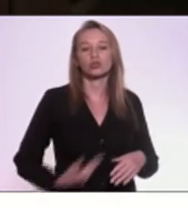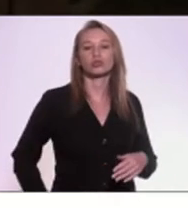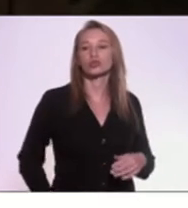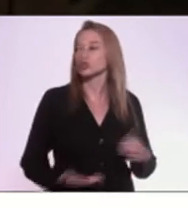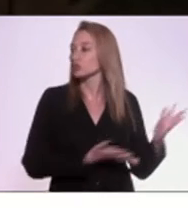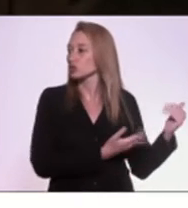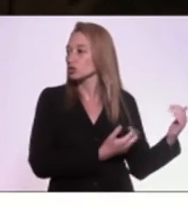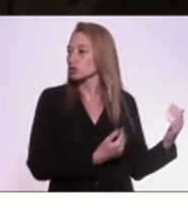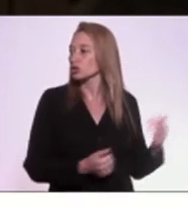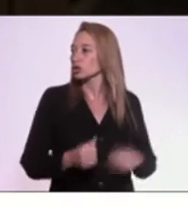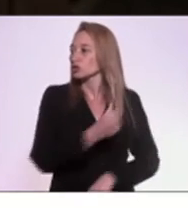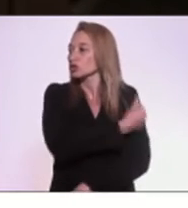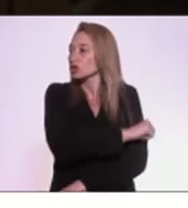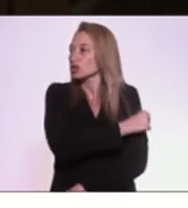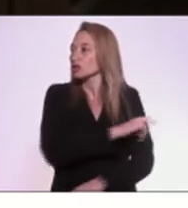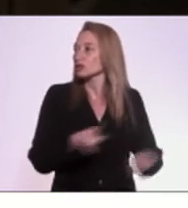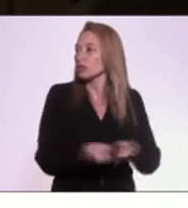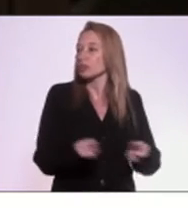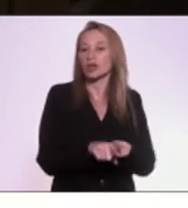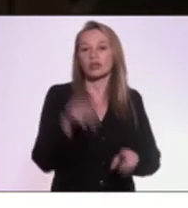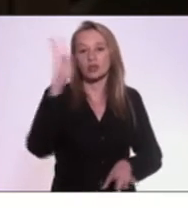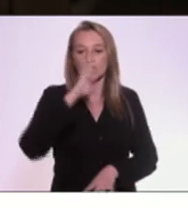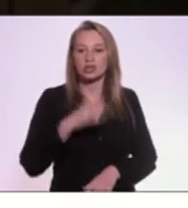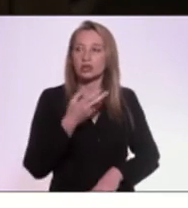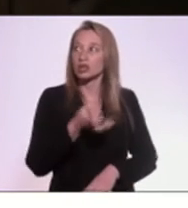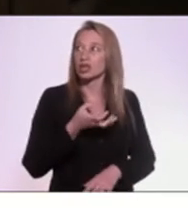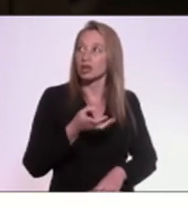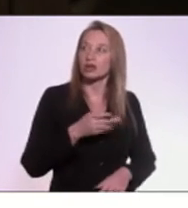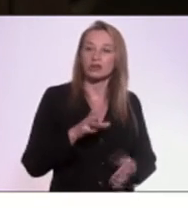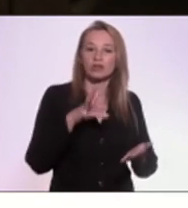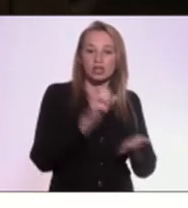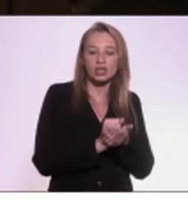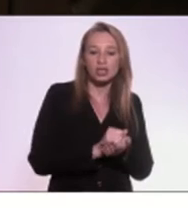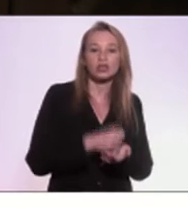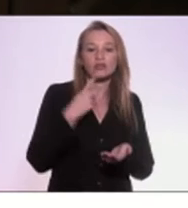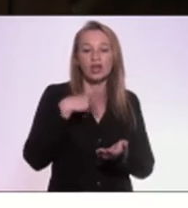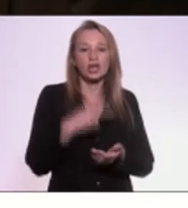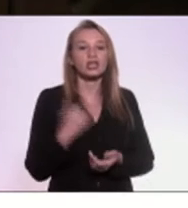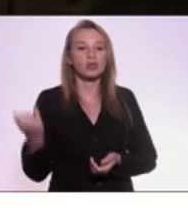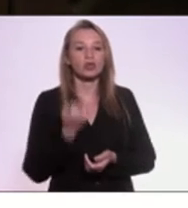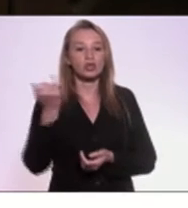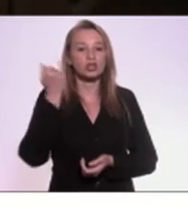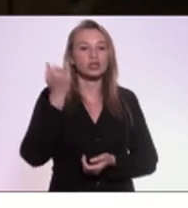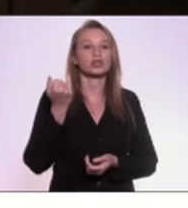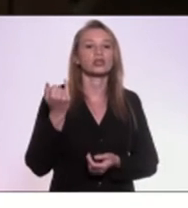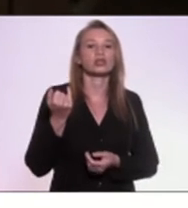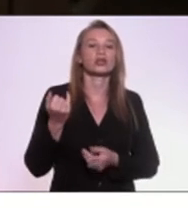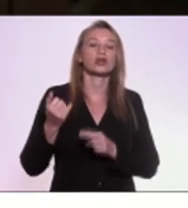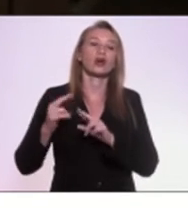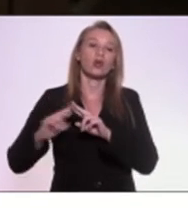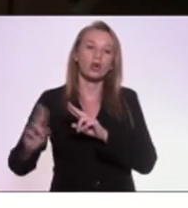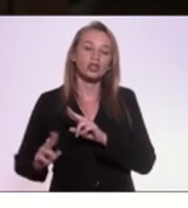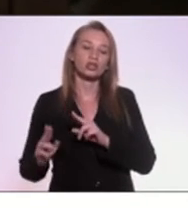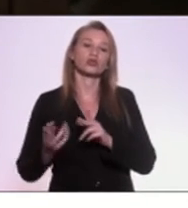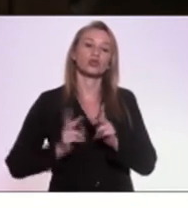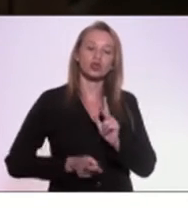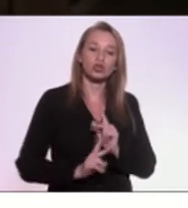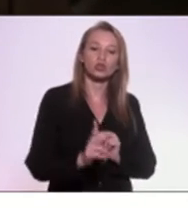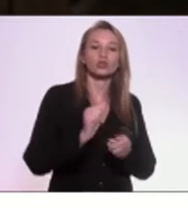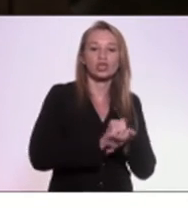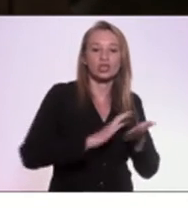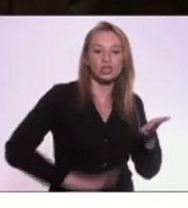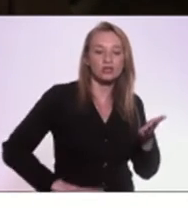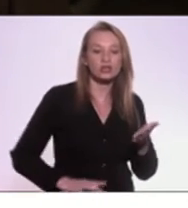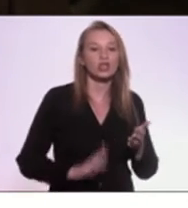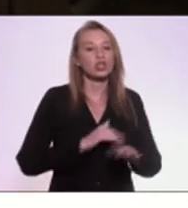Brasil. Portanto, eu quero fazer esse registro da importância de que a UERJ continue através dessas